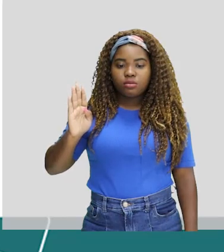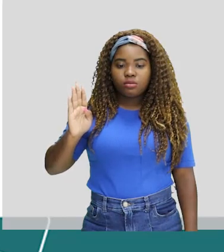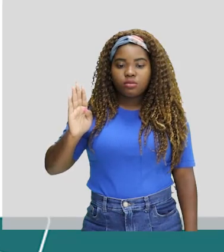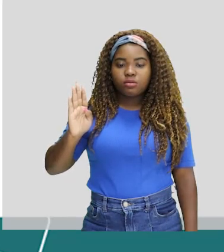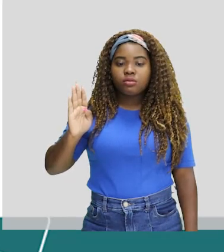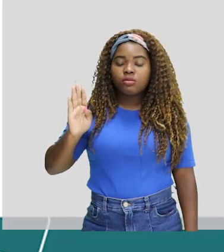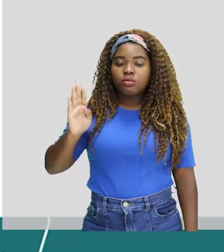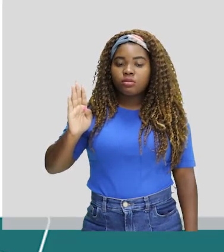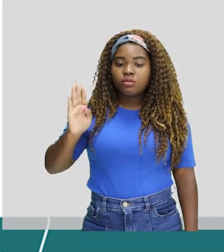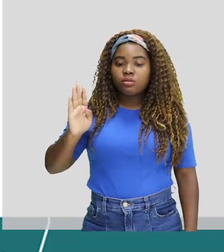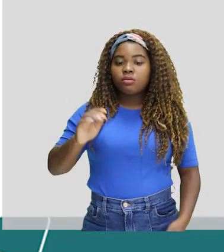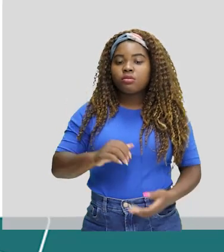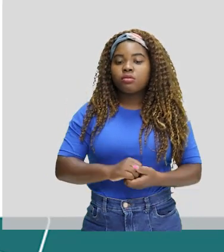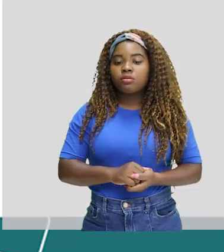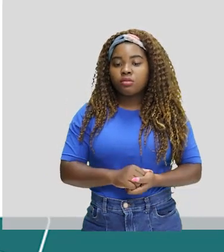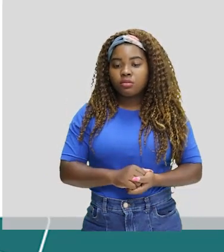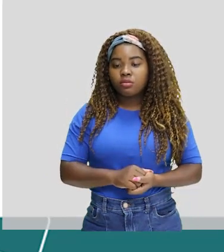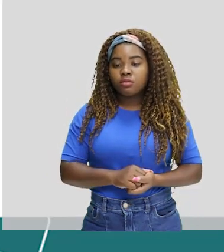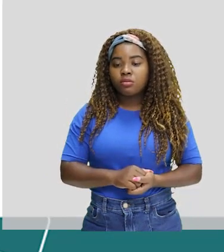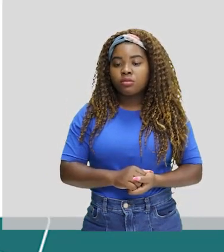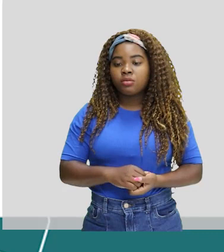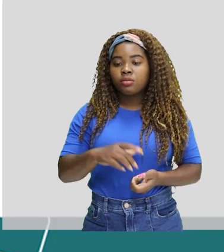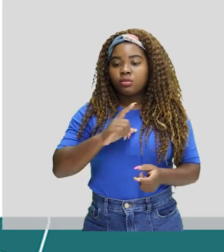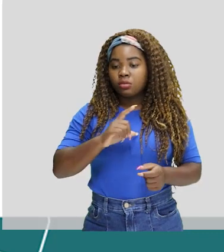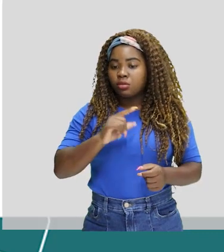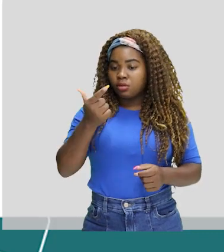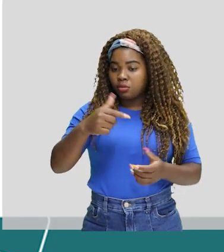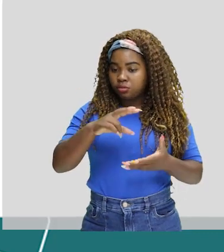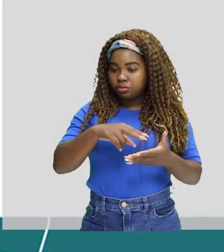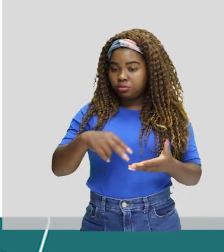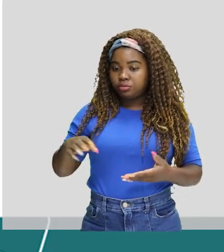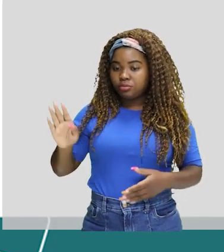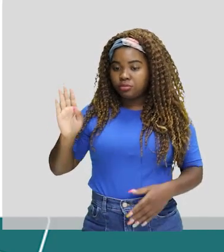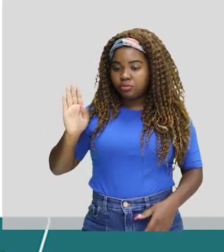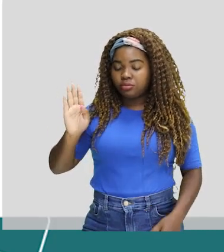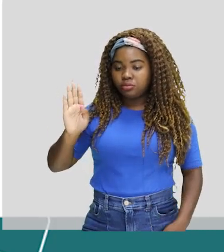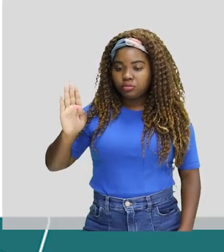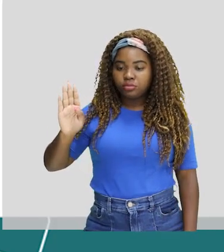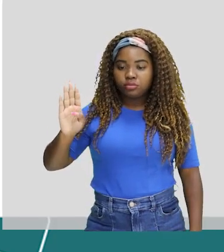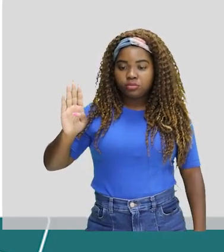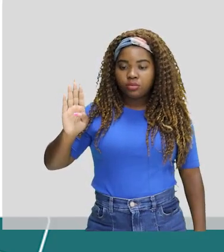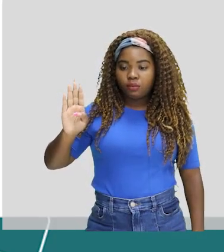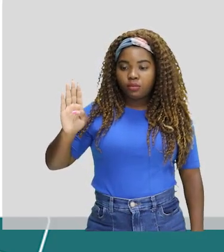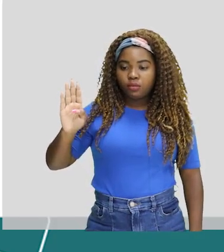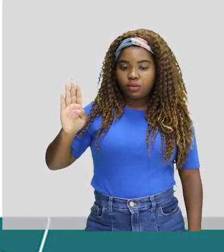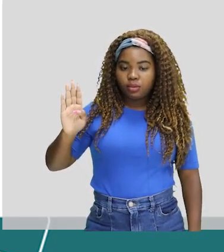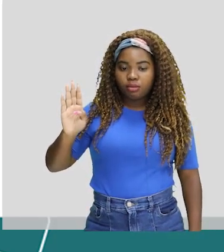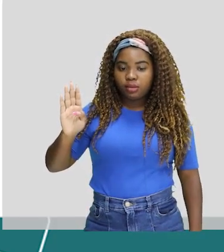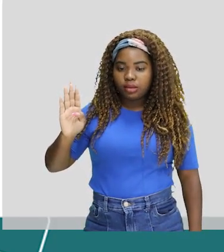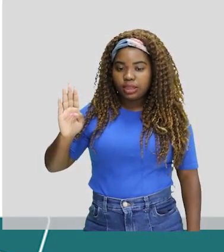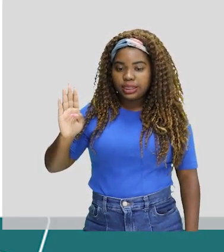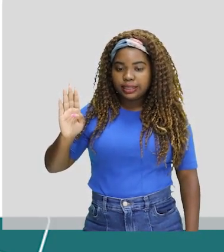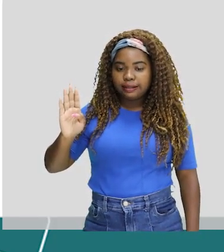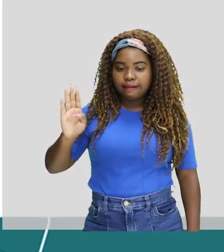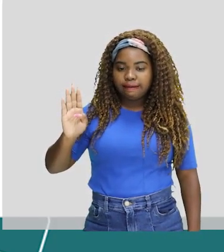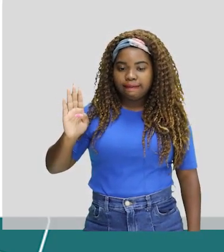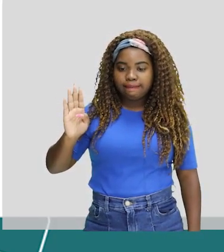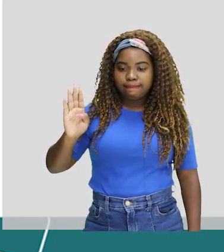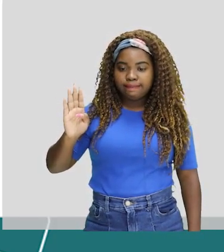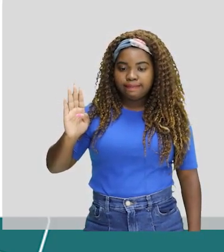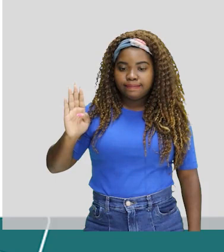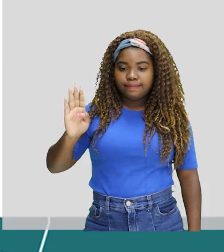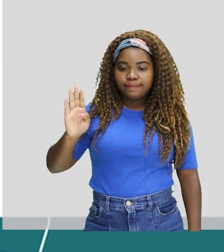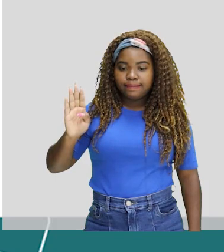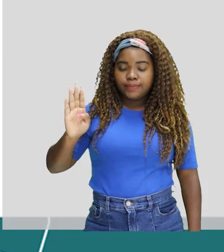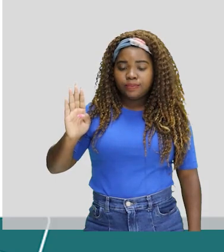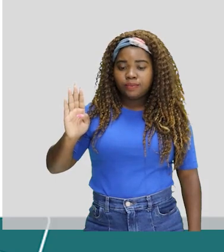Aqui, ó, segundo o utilitarismo, o conteúdo do agir correto se define pela maior quantidade de prazer ou utilidade.